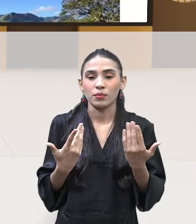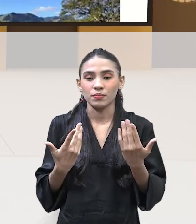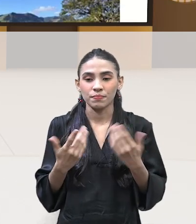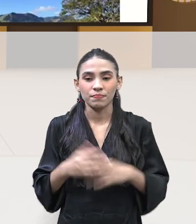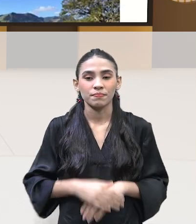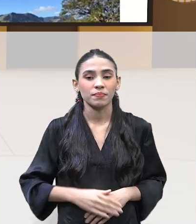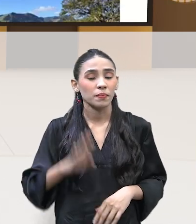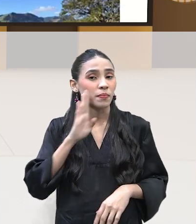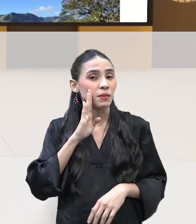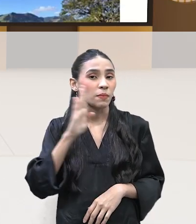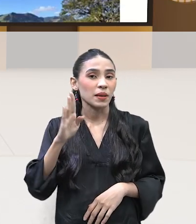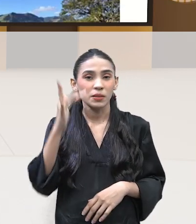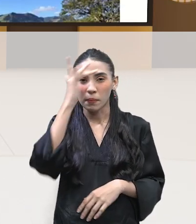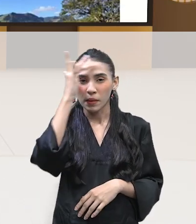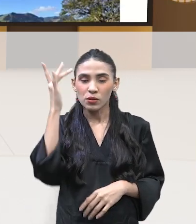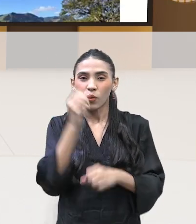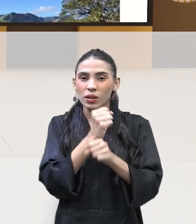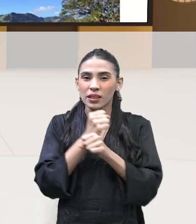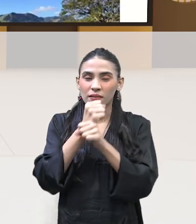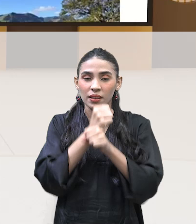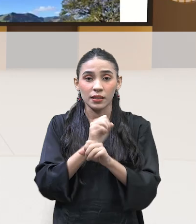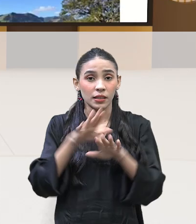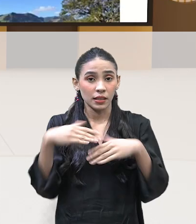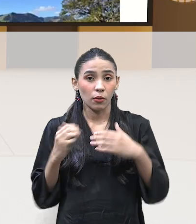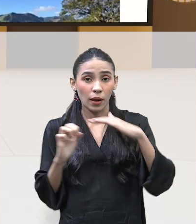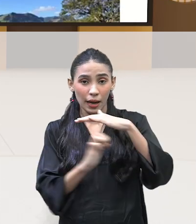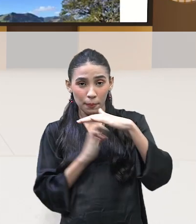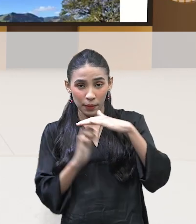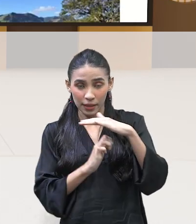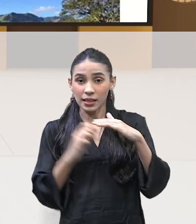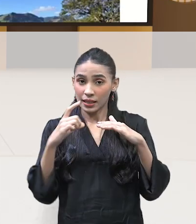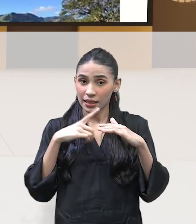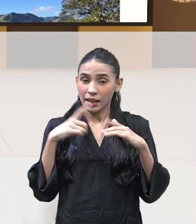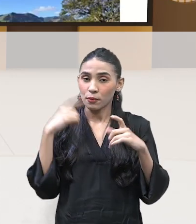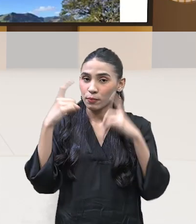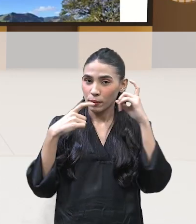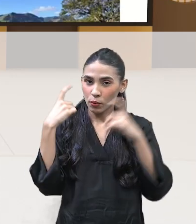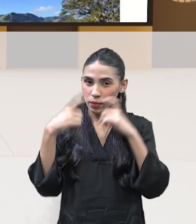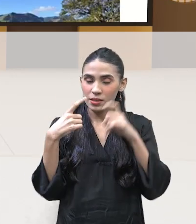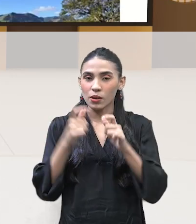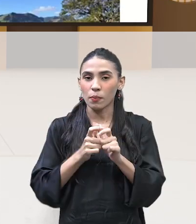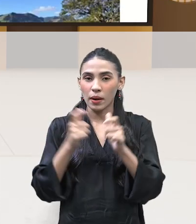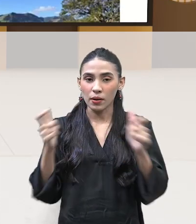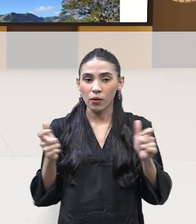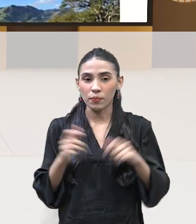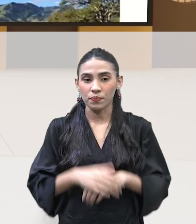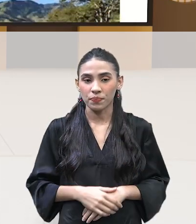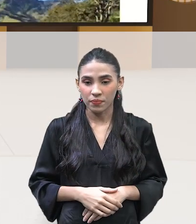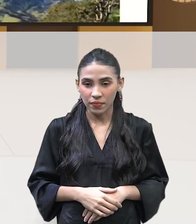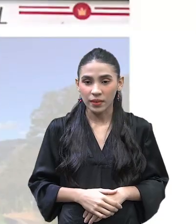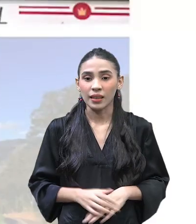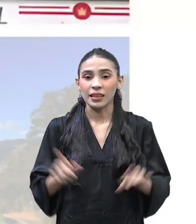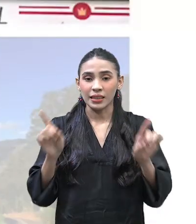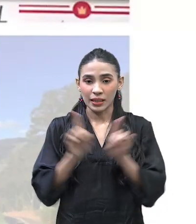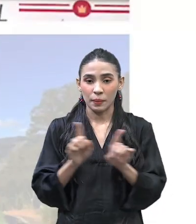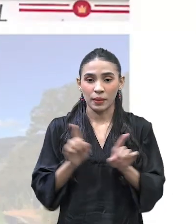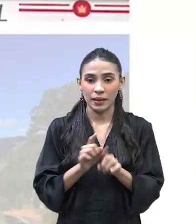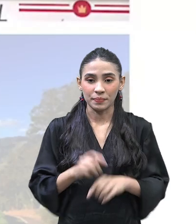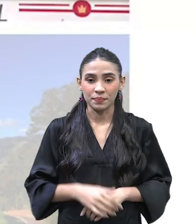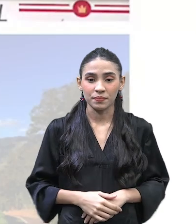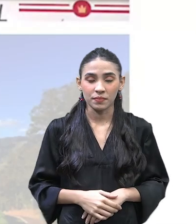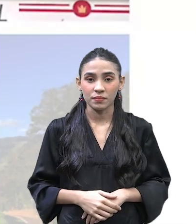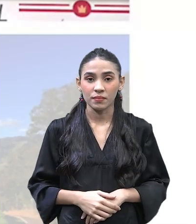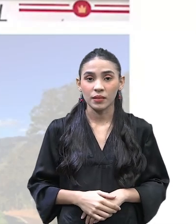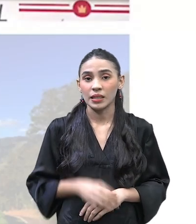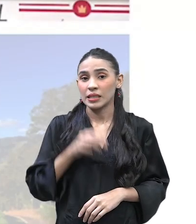muito, principalmente quem defende a causa. Então, vejo que a empresa ela se preocupa com isso. Então, ela diz que não tem. E que quando não